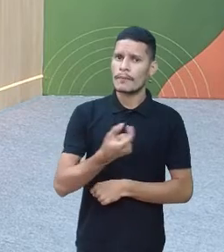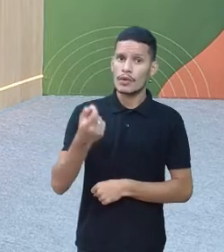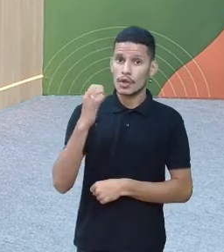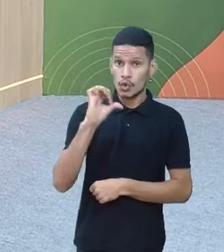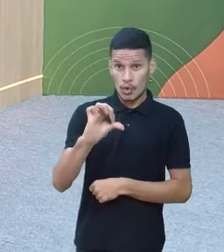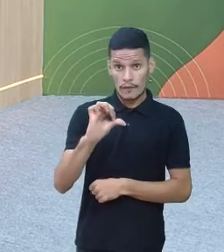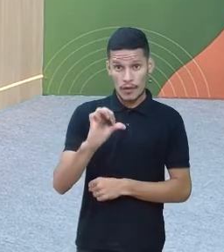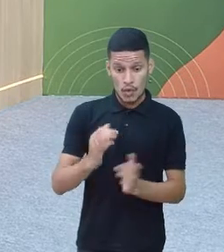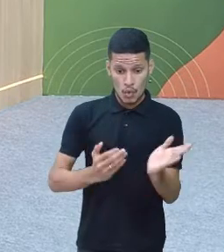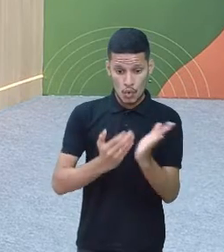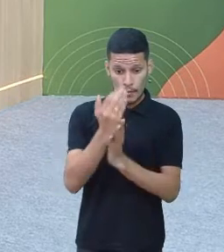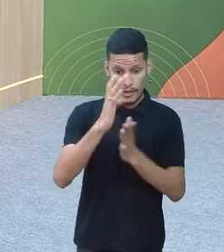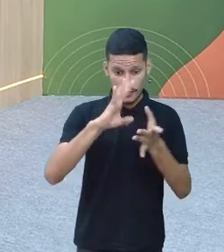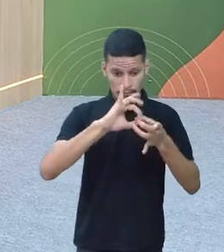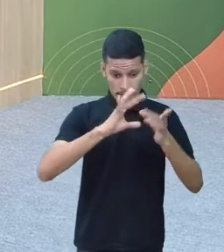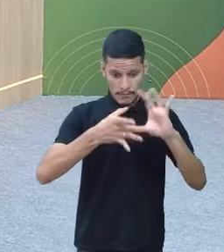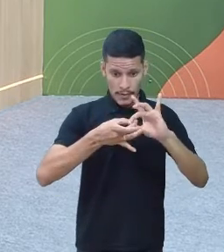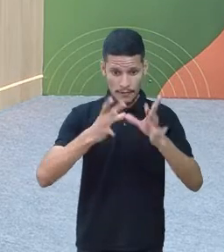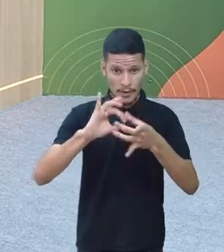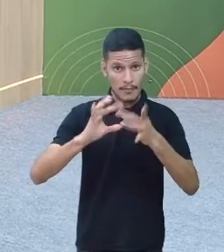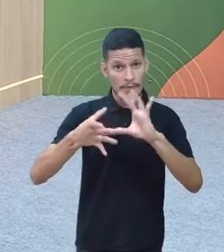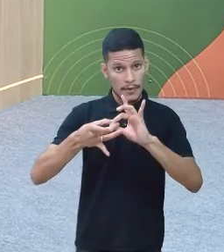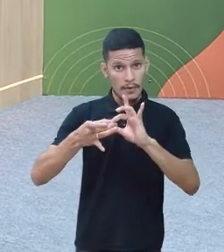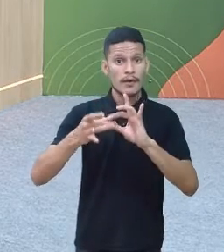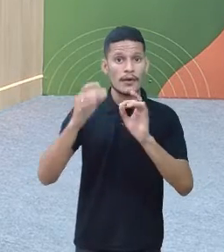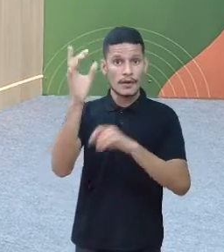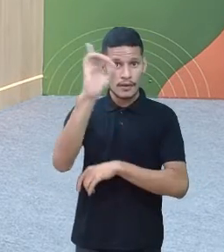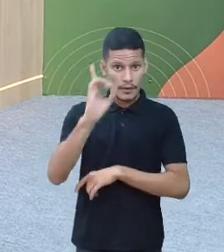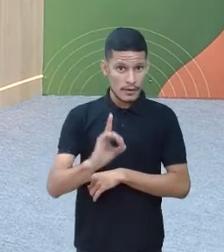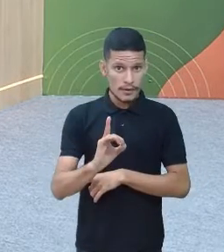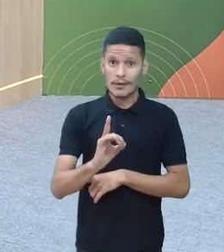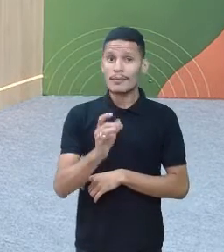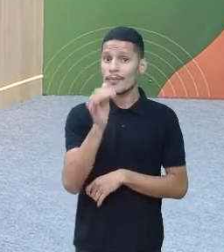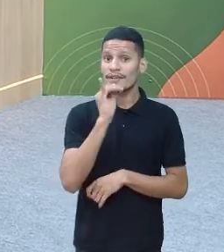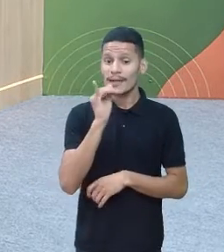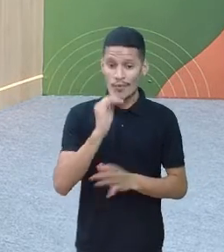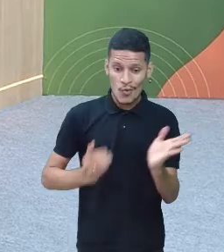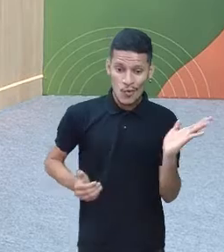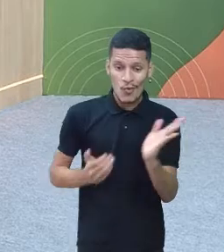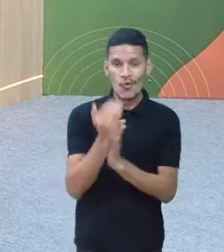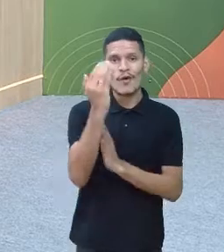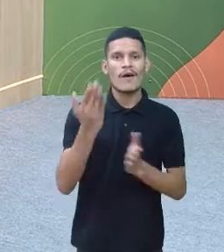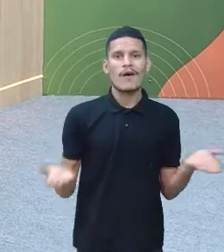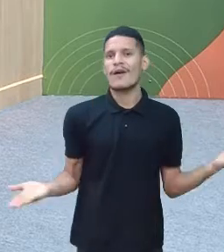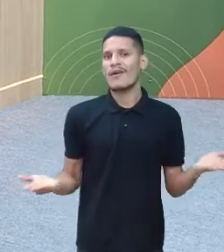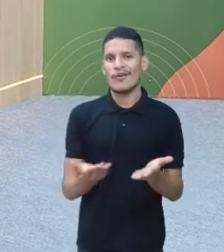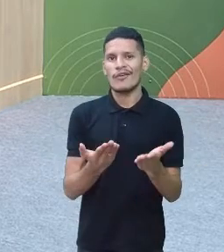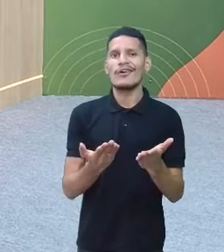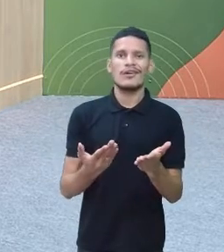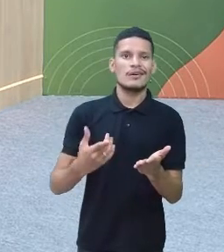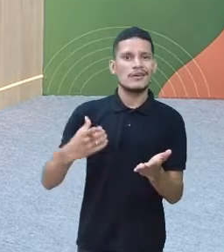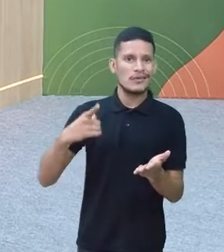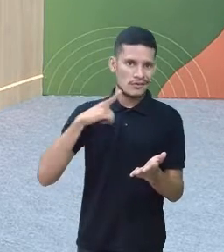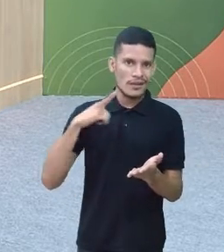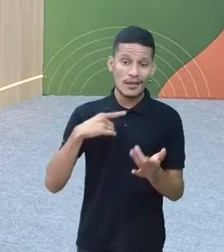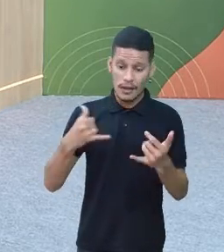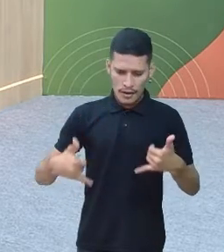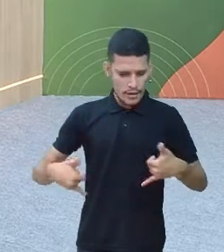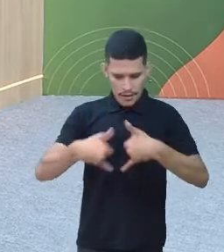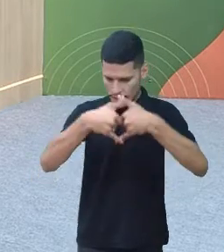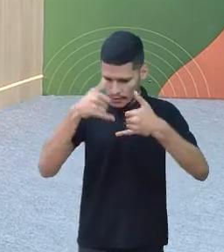estreia nas Paralimpíadas. Ou seja, o gigante acordou, Benção, a partir daí é invencível.